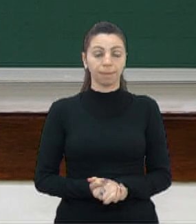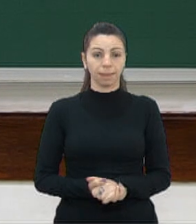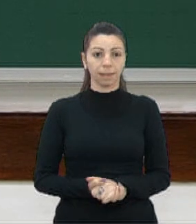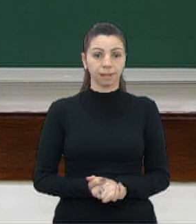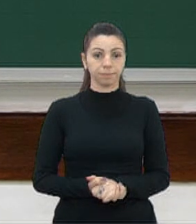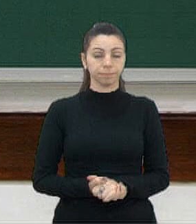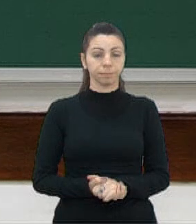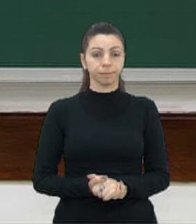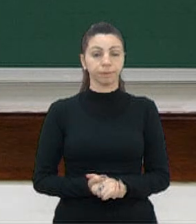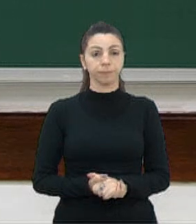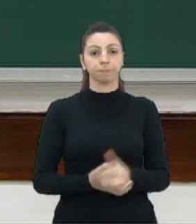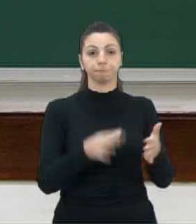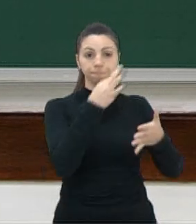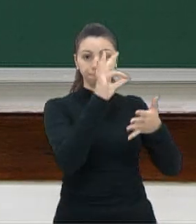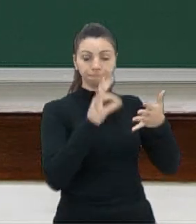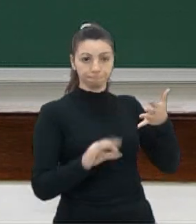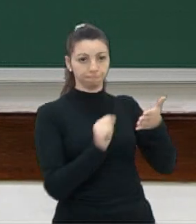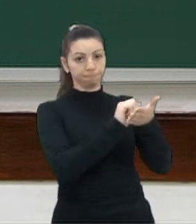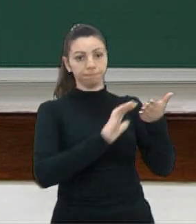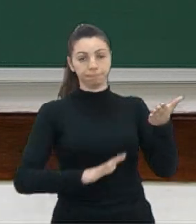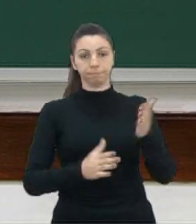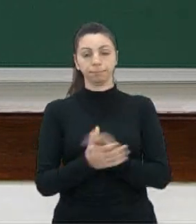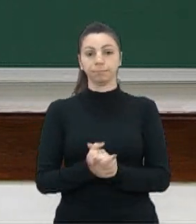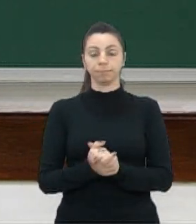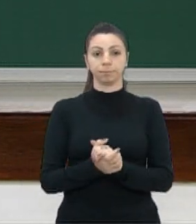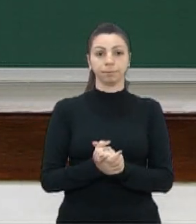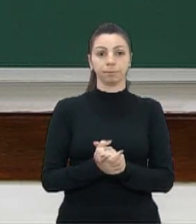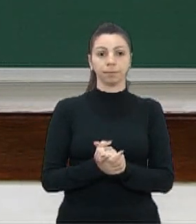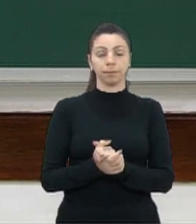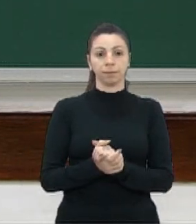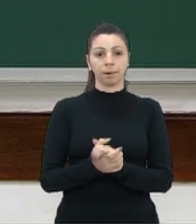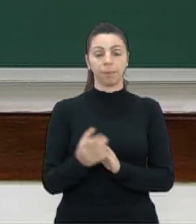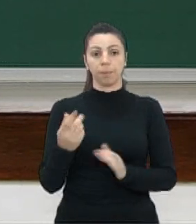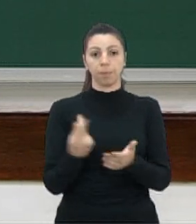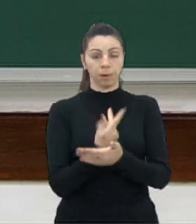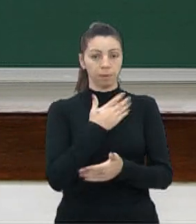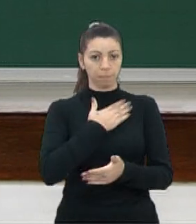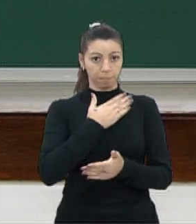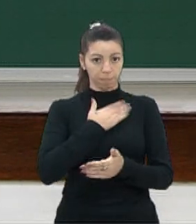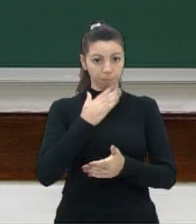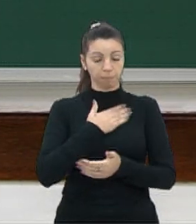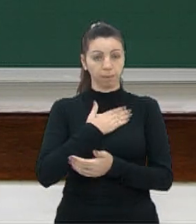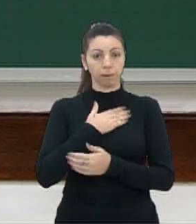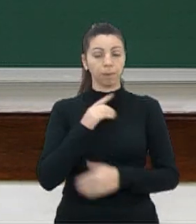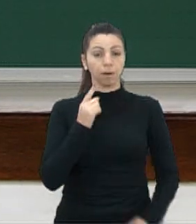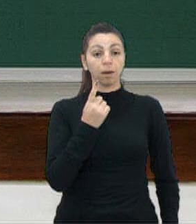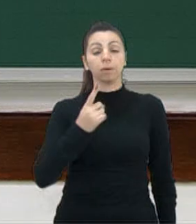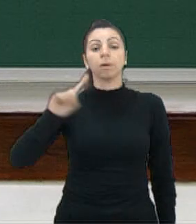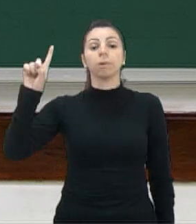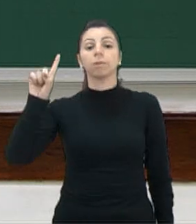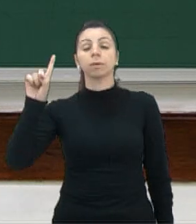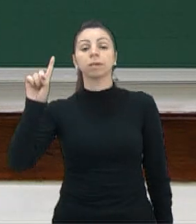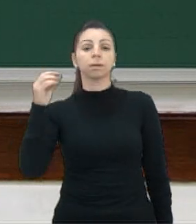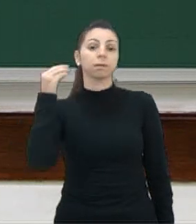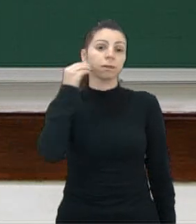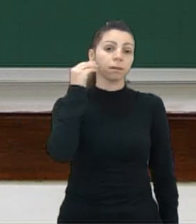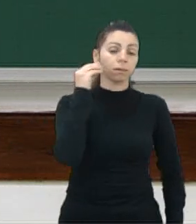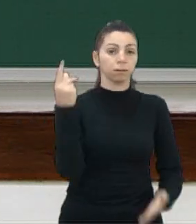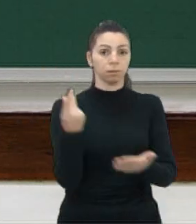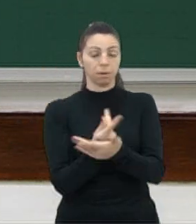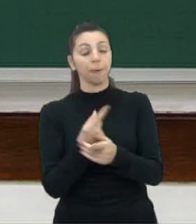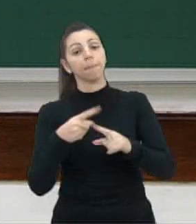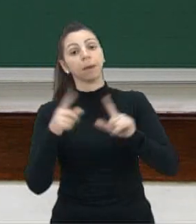Vamos lá então corrigir o exercício. Fazendo uma correção minha, eu disse que a única maneira para fazer é tentativa e erro, mas existe também uma